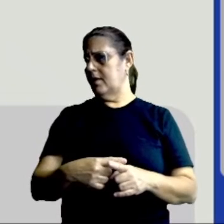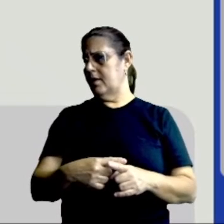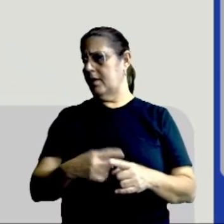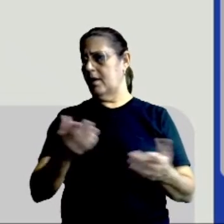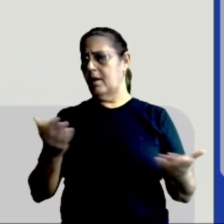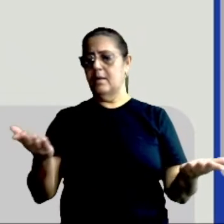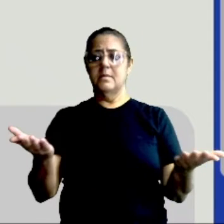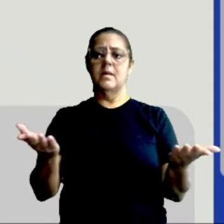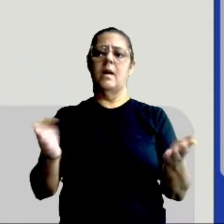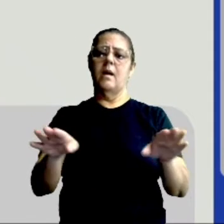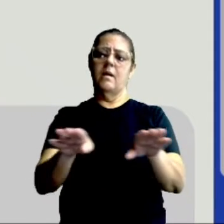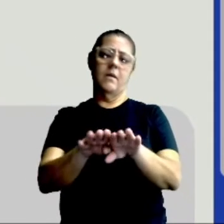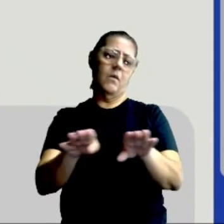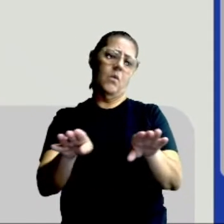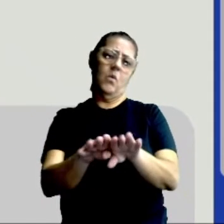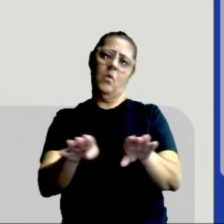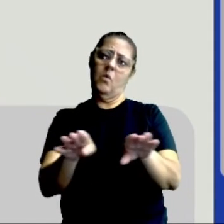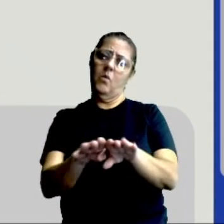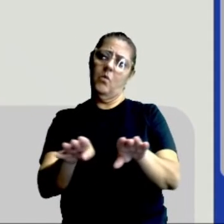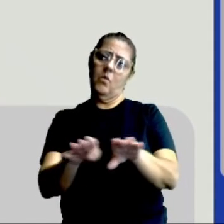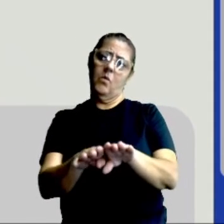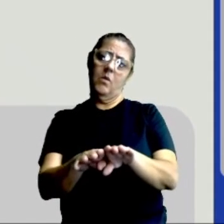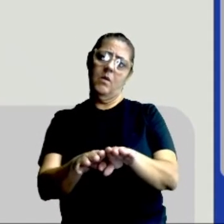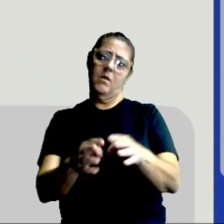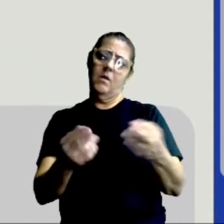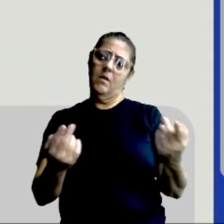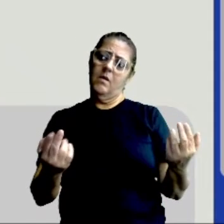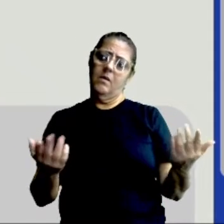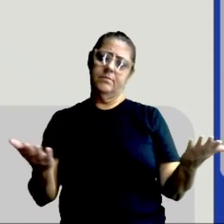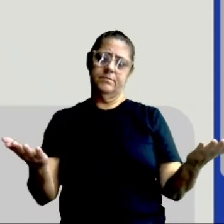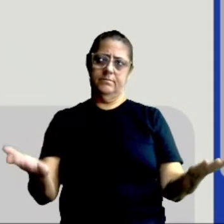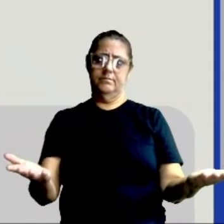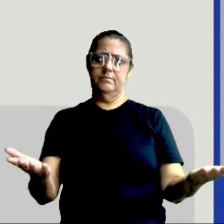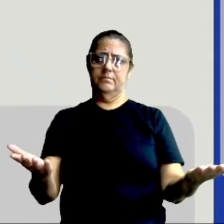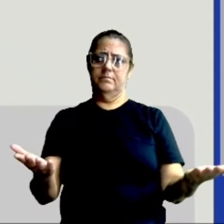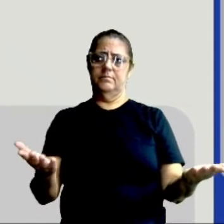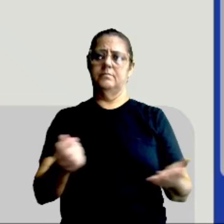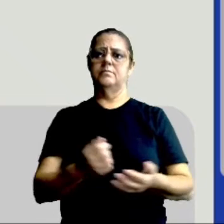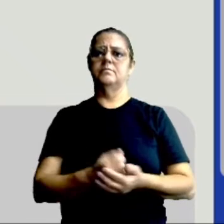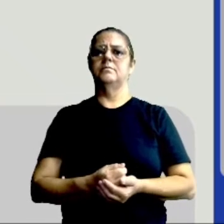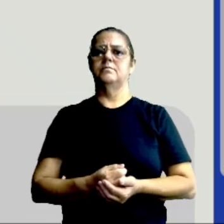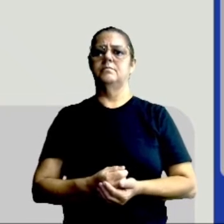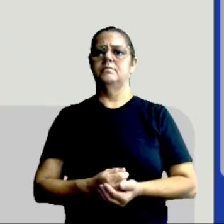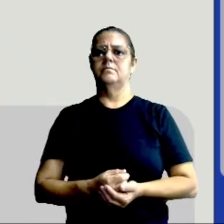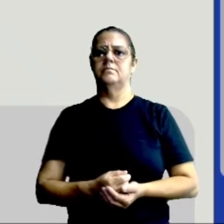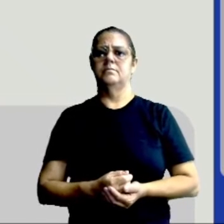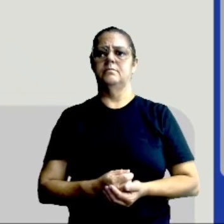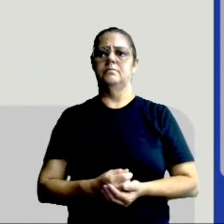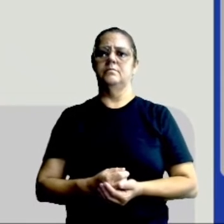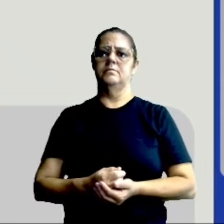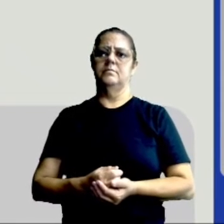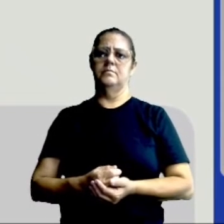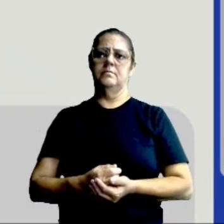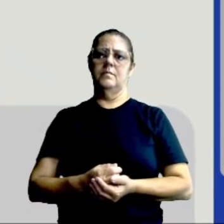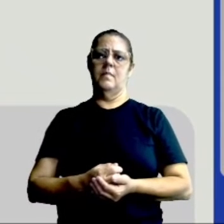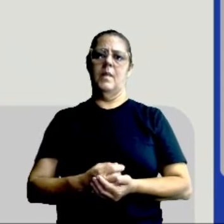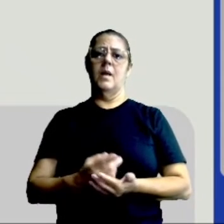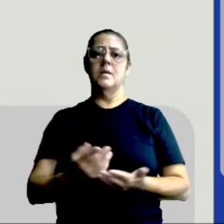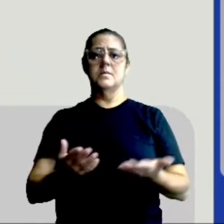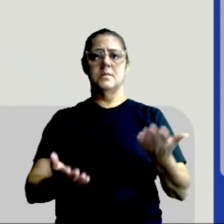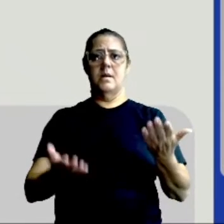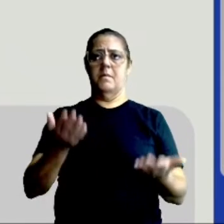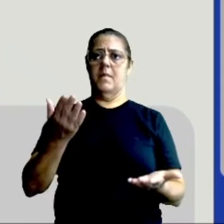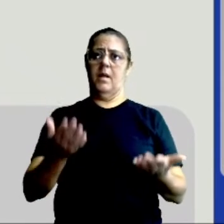Porque aqui a balança, nossa balança está equilibrada e não em desequilíbrio, tá bom? Então, se a